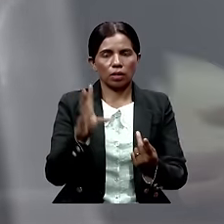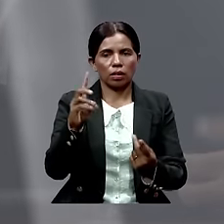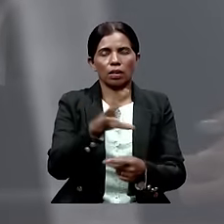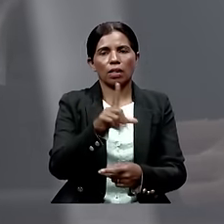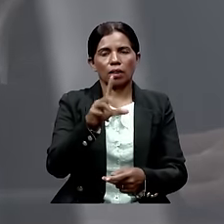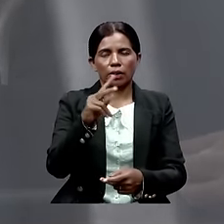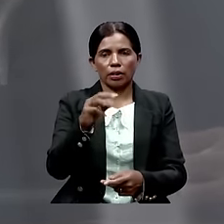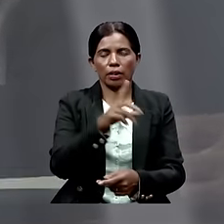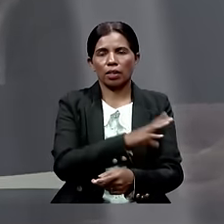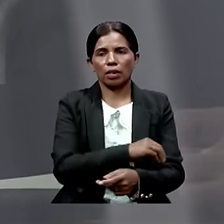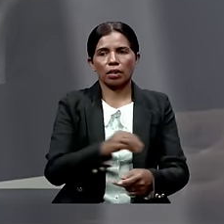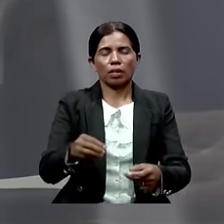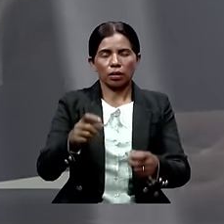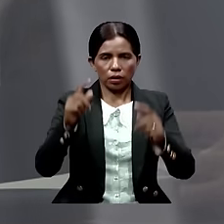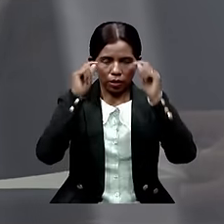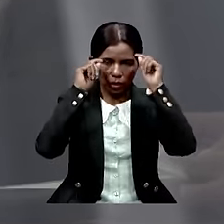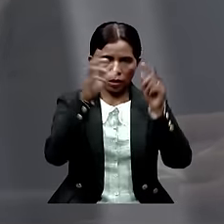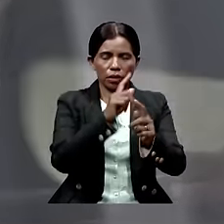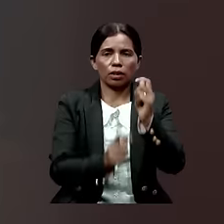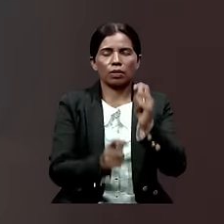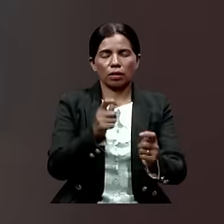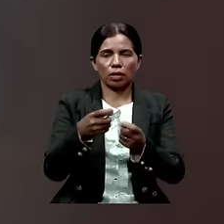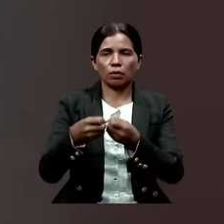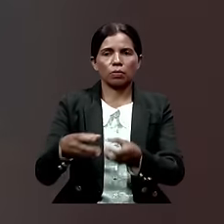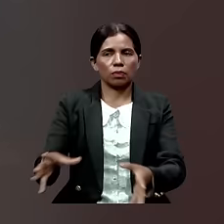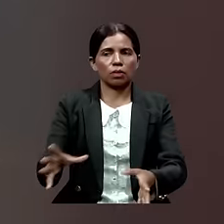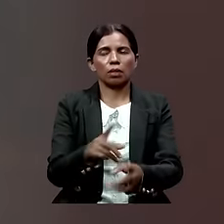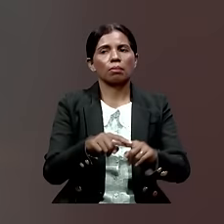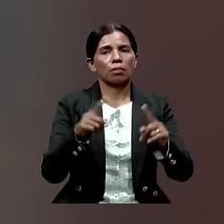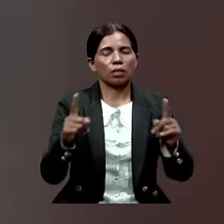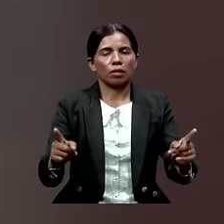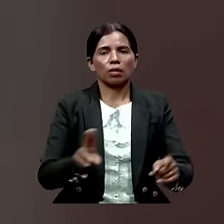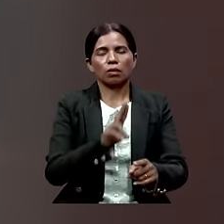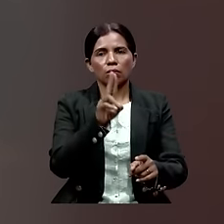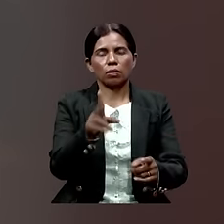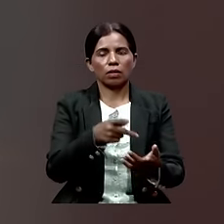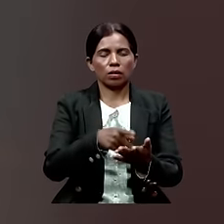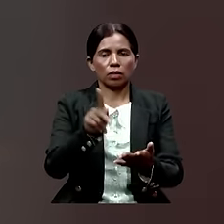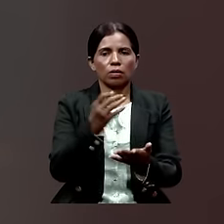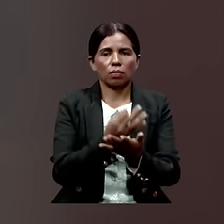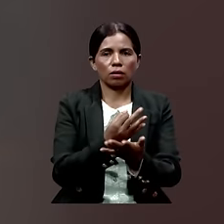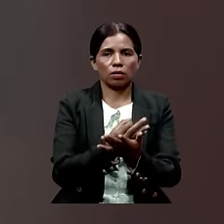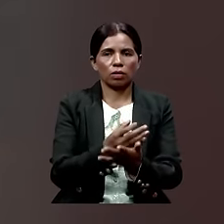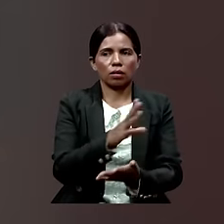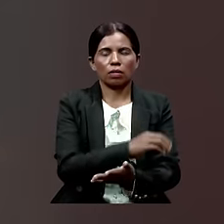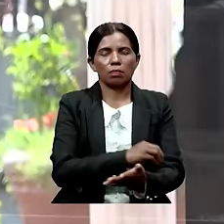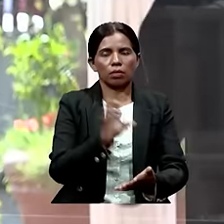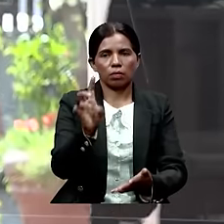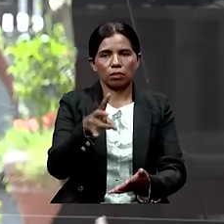LDA, tribunal absolve usi crime administração danosa, mai be aplica indemnização ho osan rihun san resing hito.